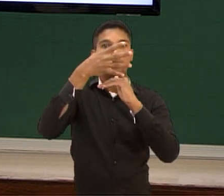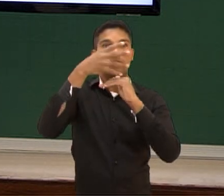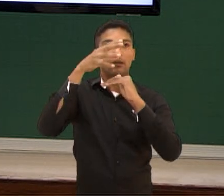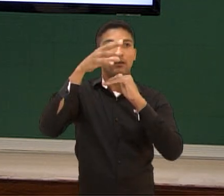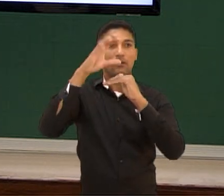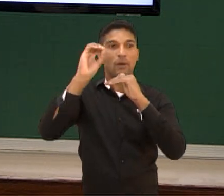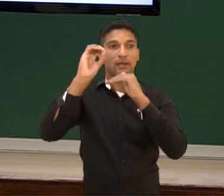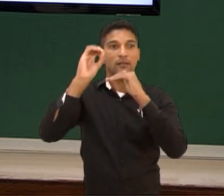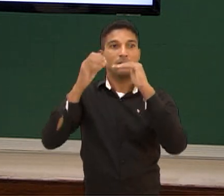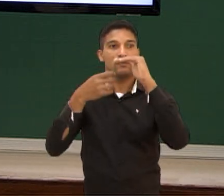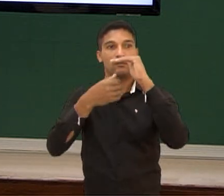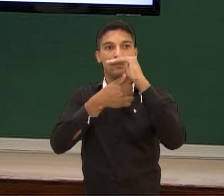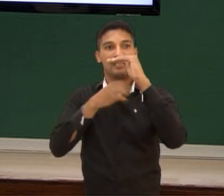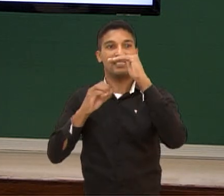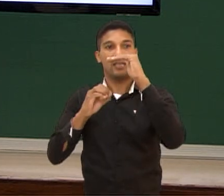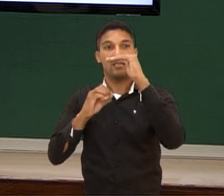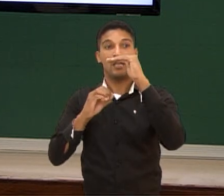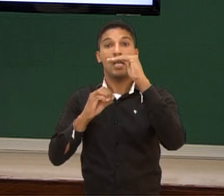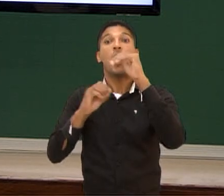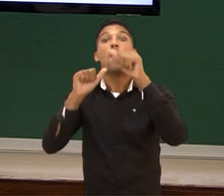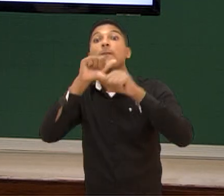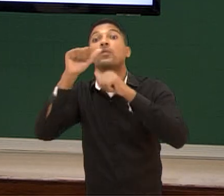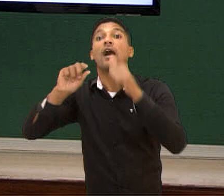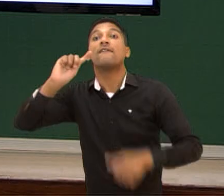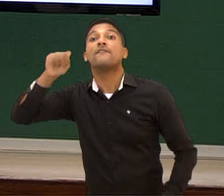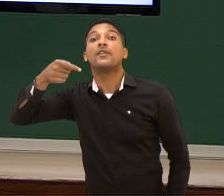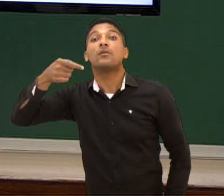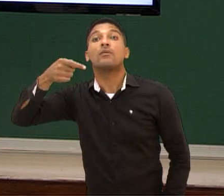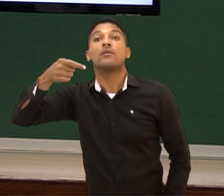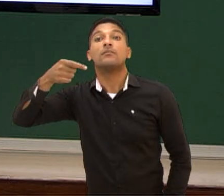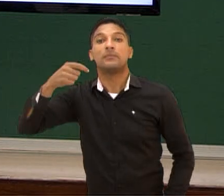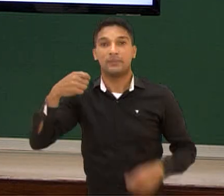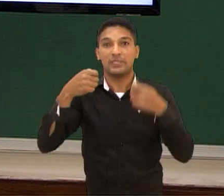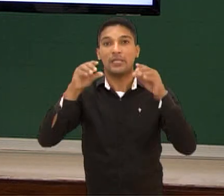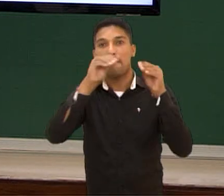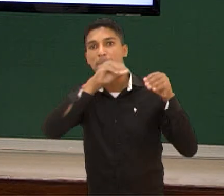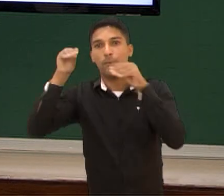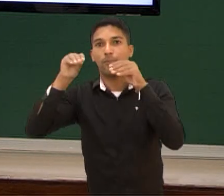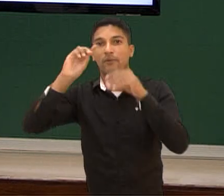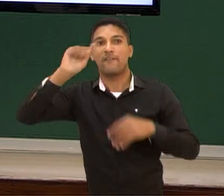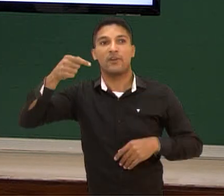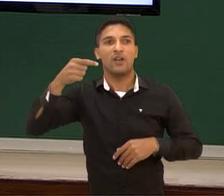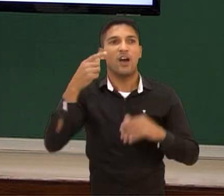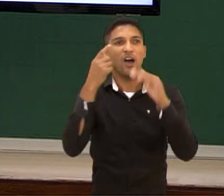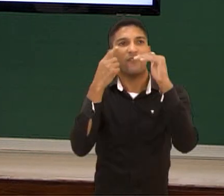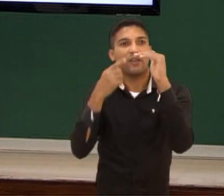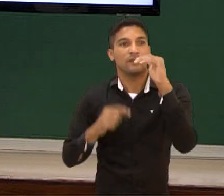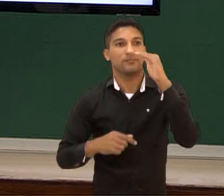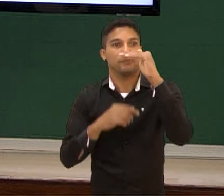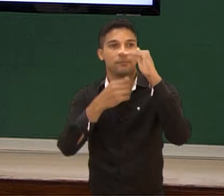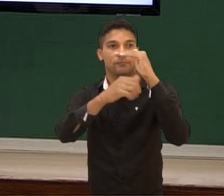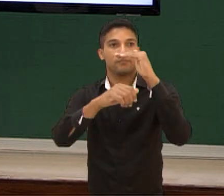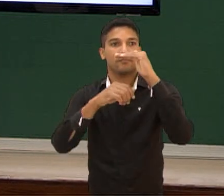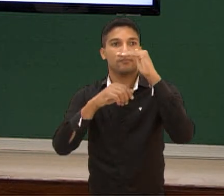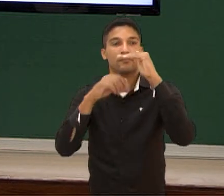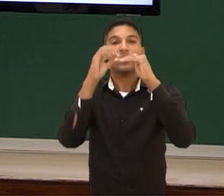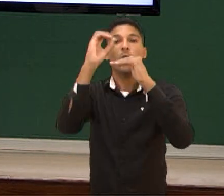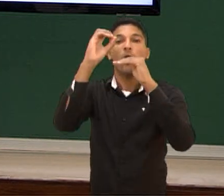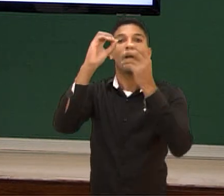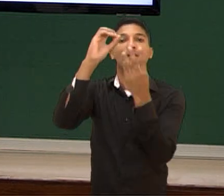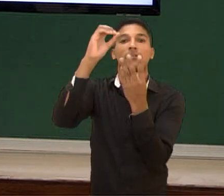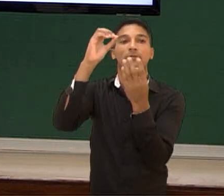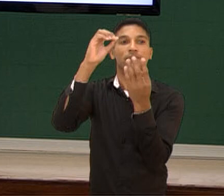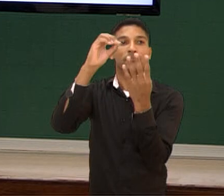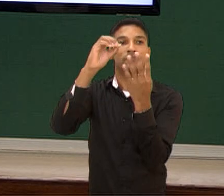2 zeros, certo? Então, a minha vírgula está lá no 40, 40 inteiros, não é? A vírgula está lá depois do zero. Ela